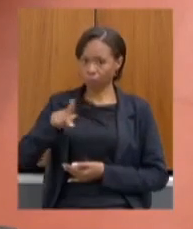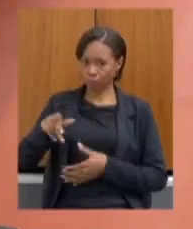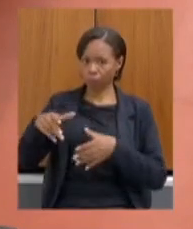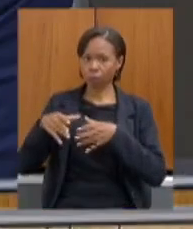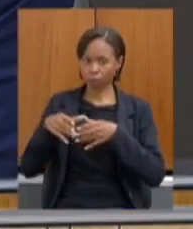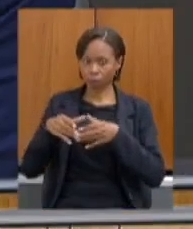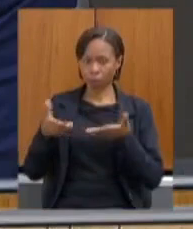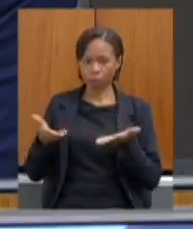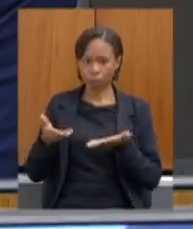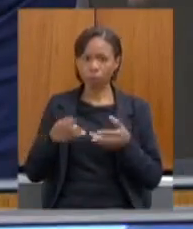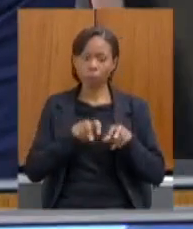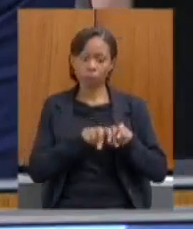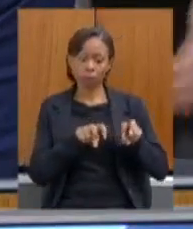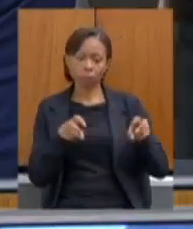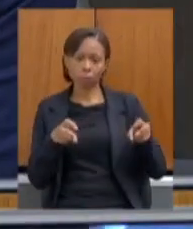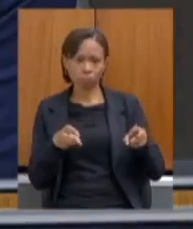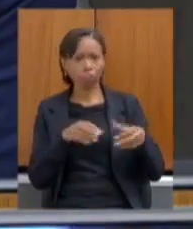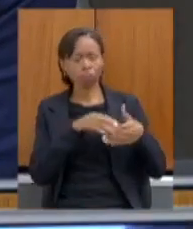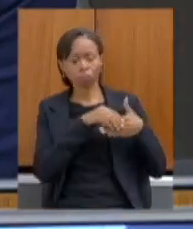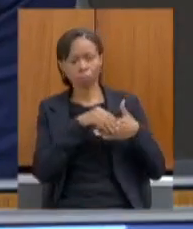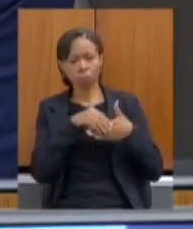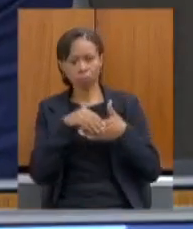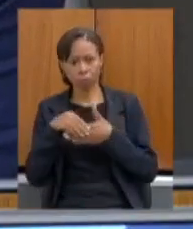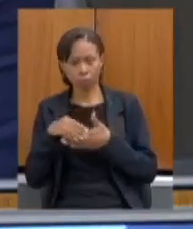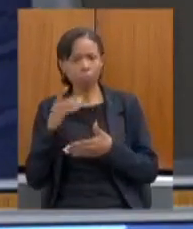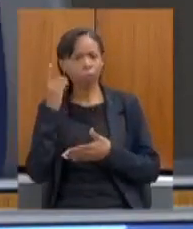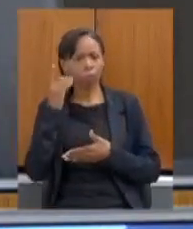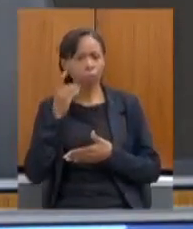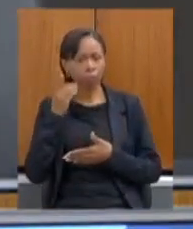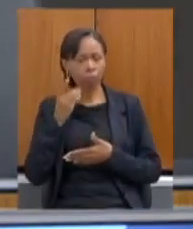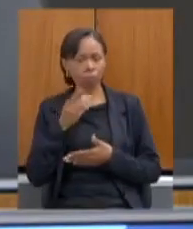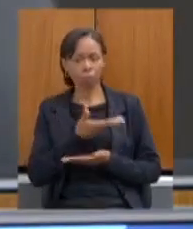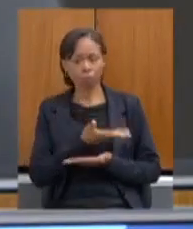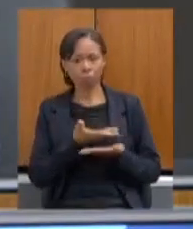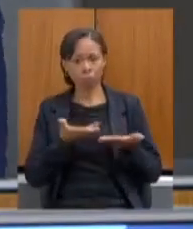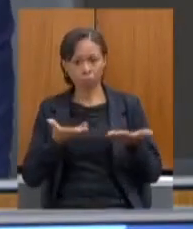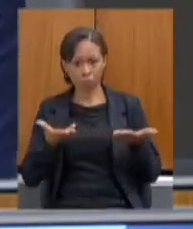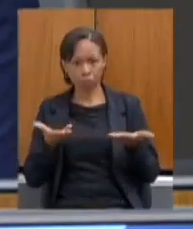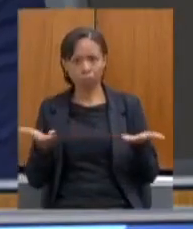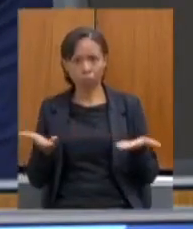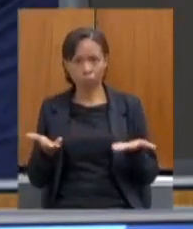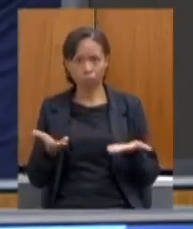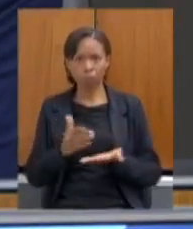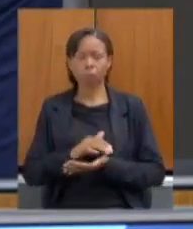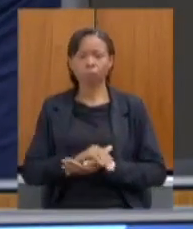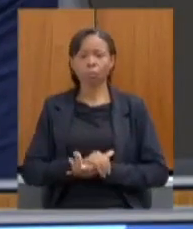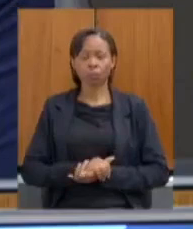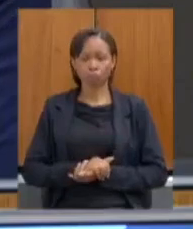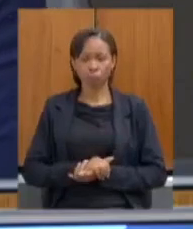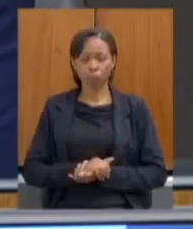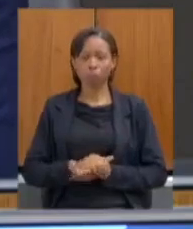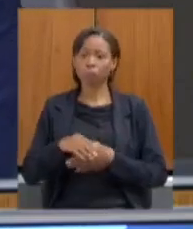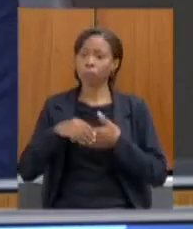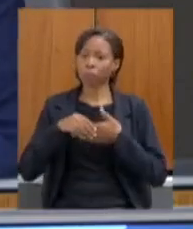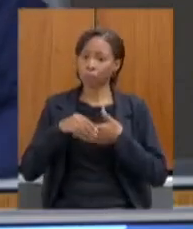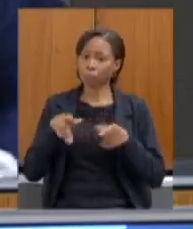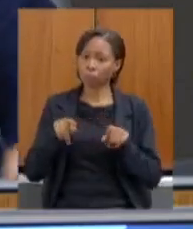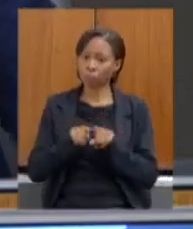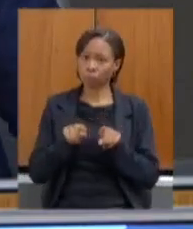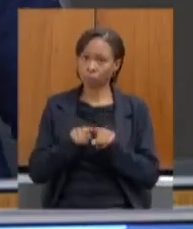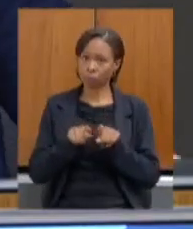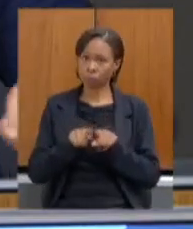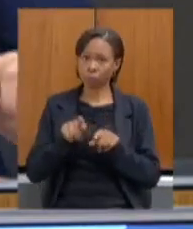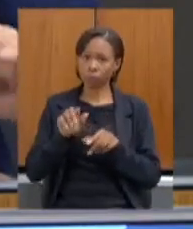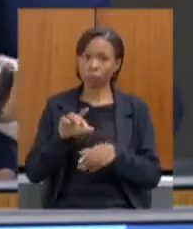demais deputados aqui na mesa, deputado Dalmo, deputada Beatriz Serqueira, deputado sargento Rodrigues, cumprimentar também o nosso líder de